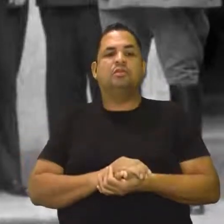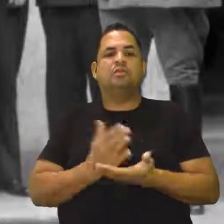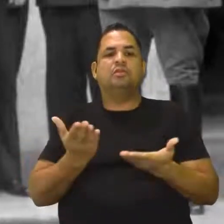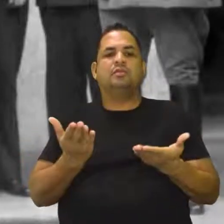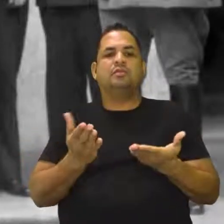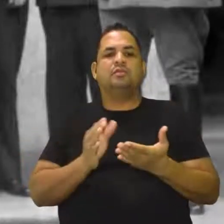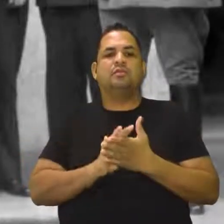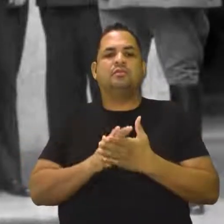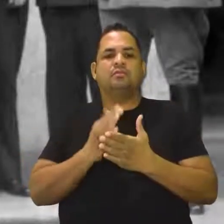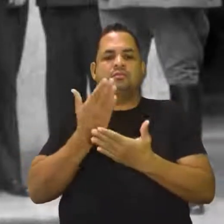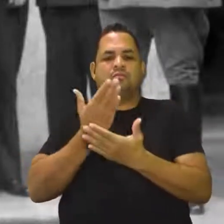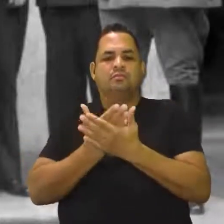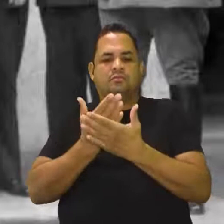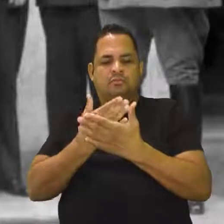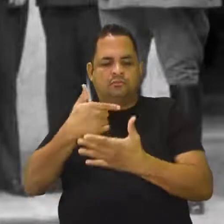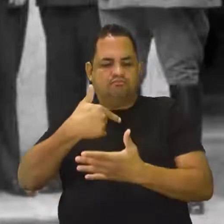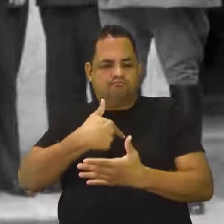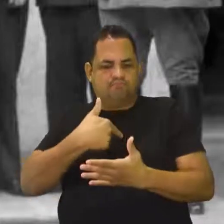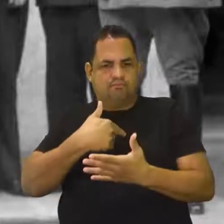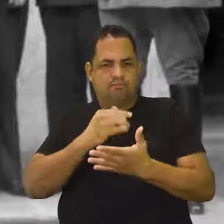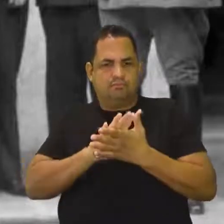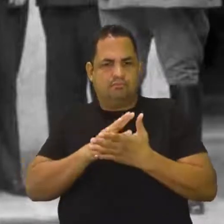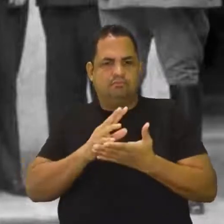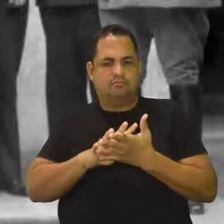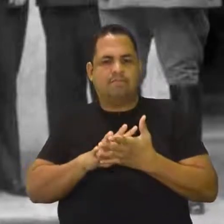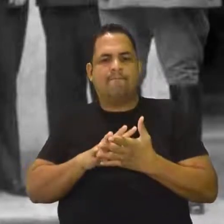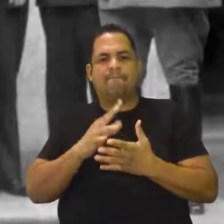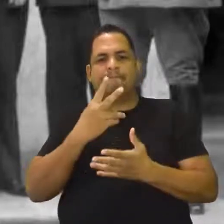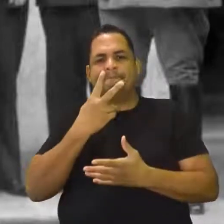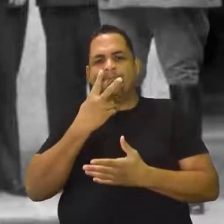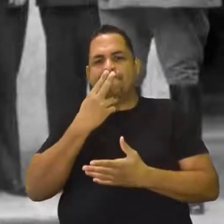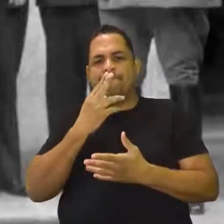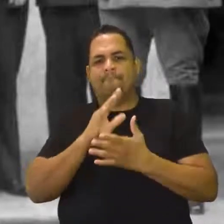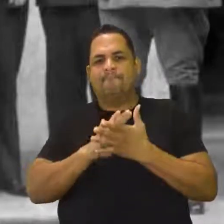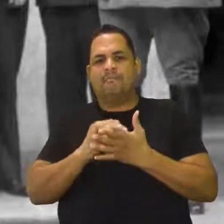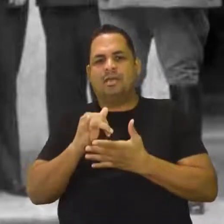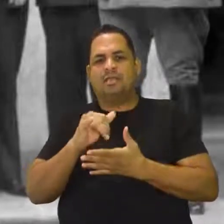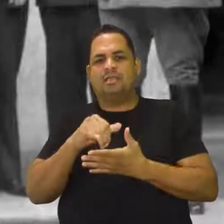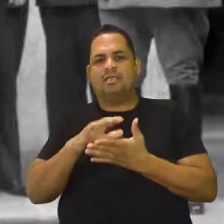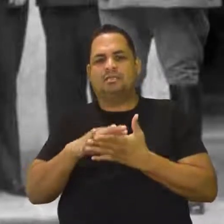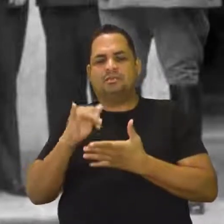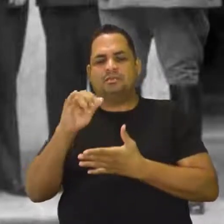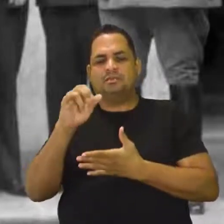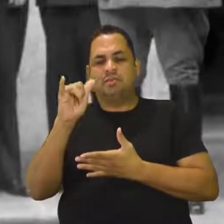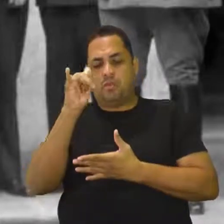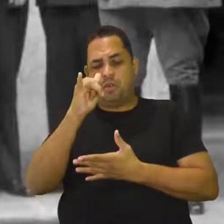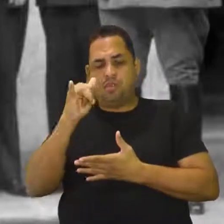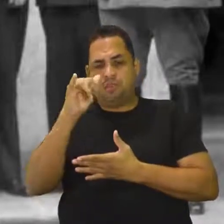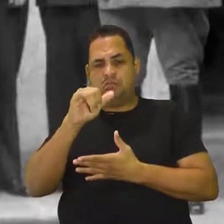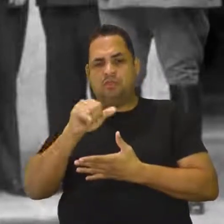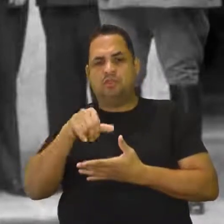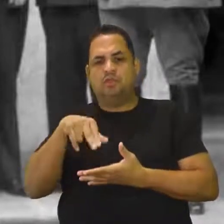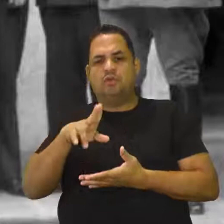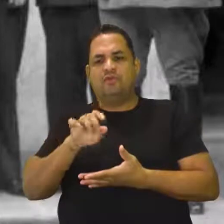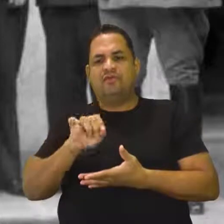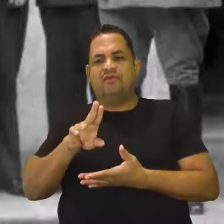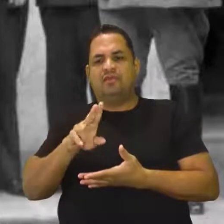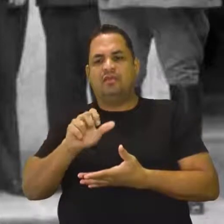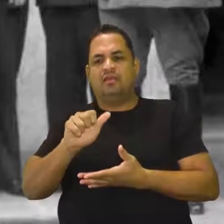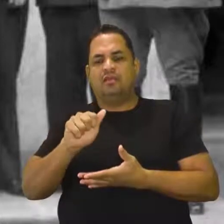que estudar Getúlio Vargas é tipo uma novela, você precisa entender a cada momento que Getúlio Vargas está